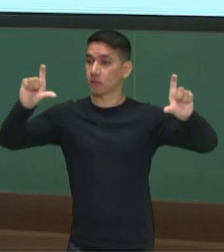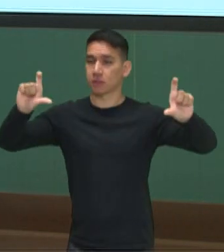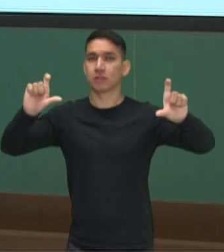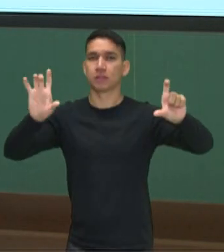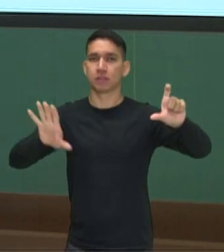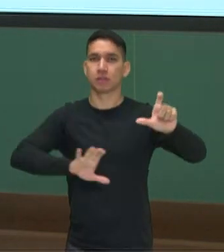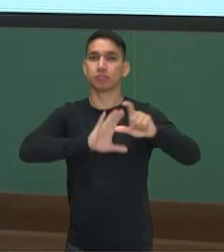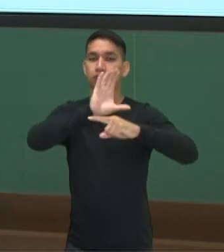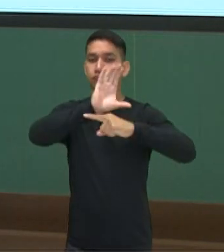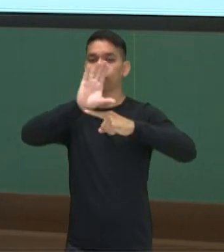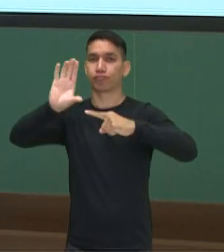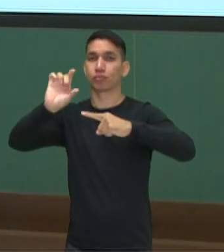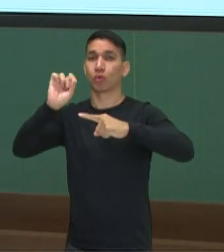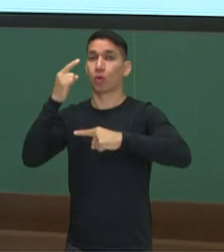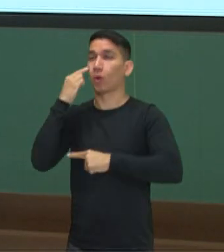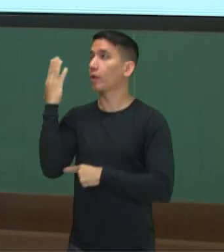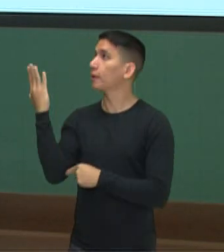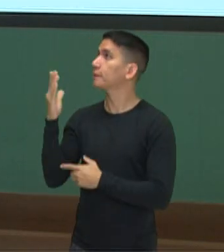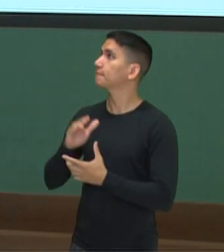numerador.